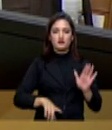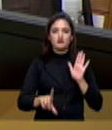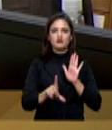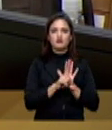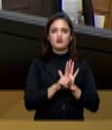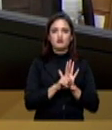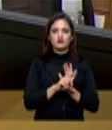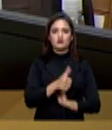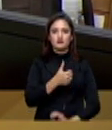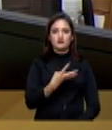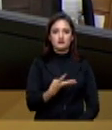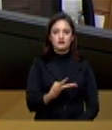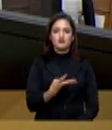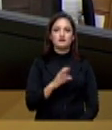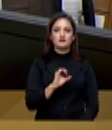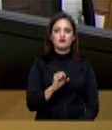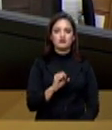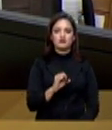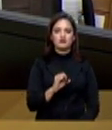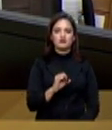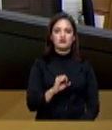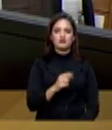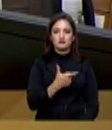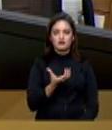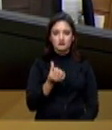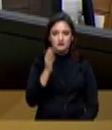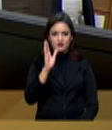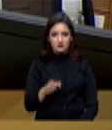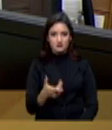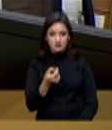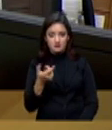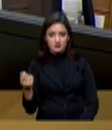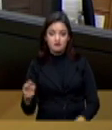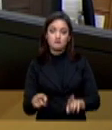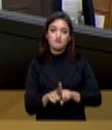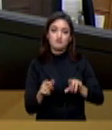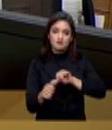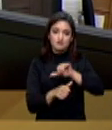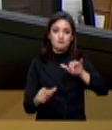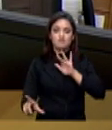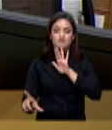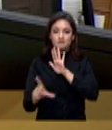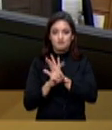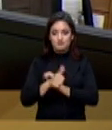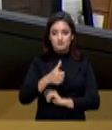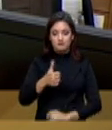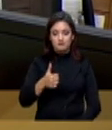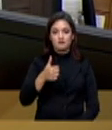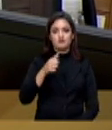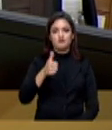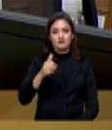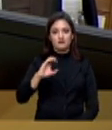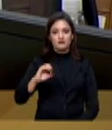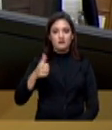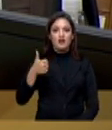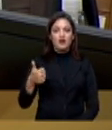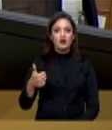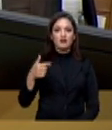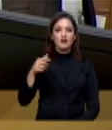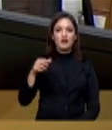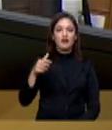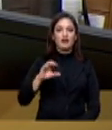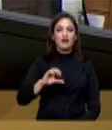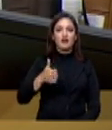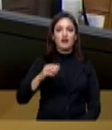2020 no que altera o artigo 13 parágrafo 8 da Lei 11107 e também tendo